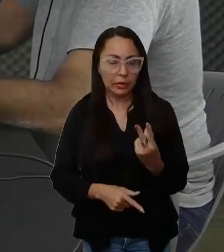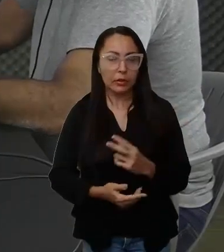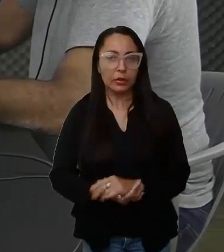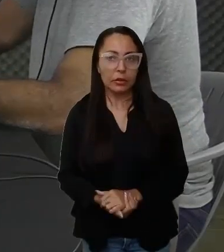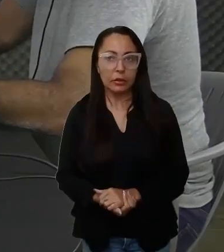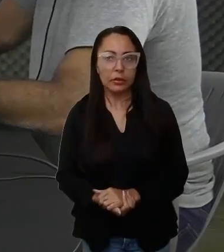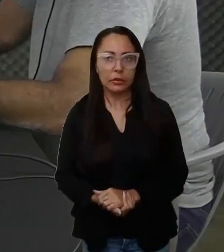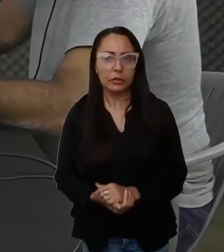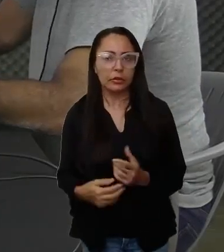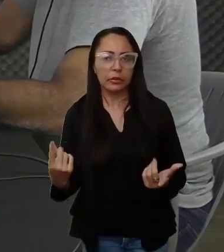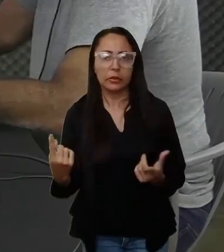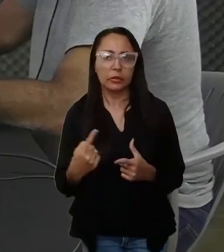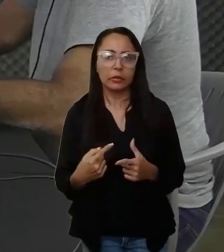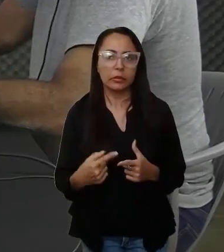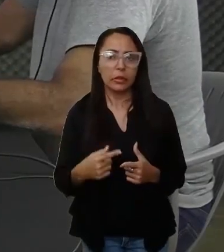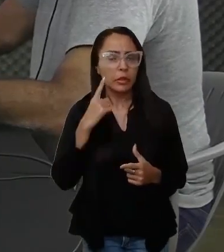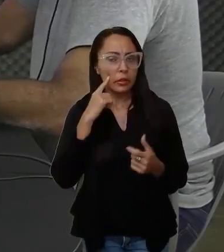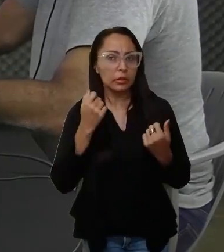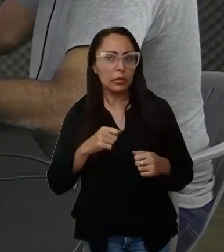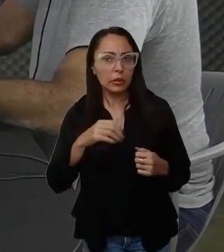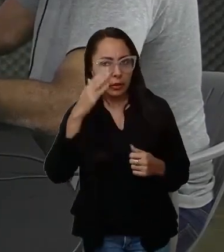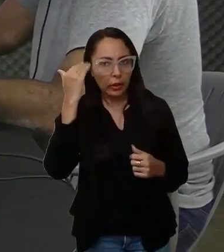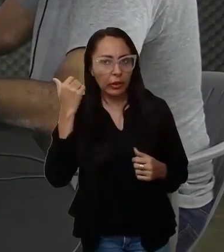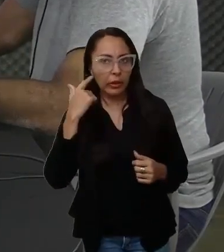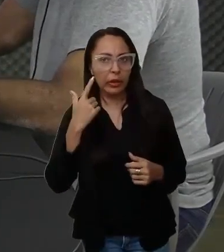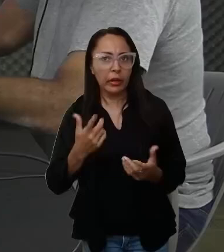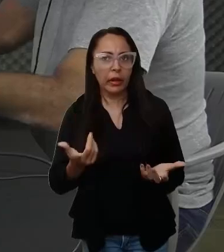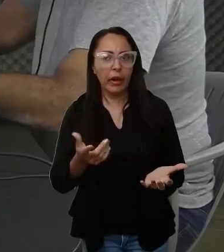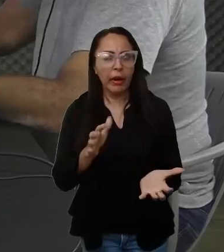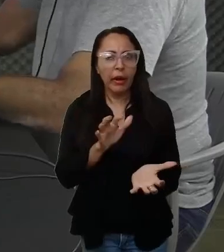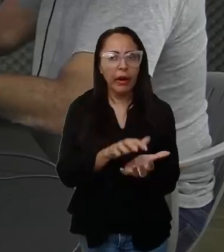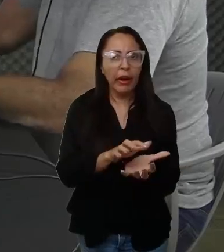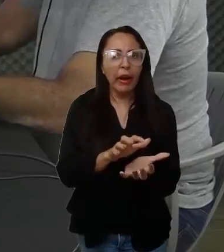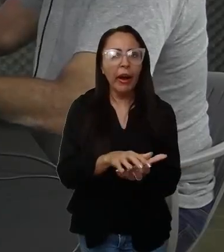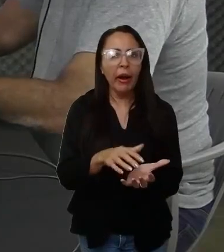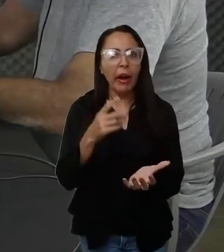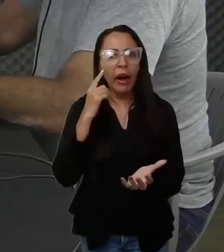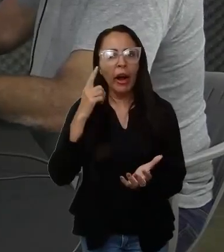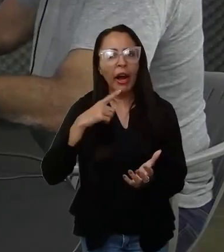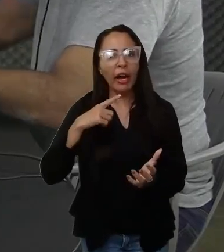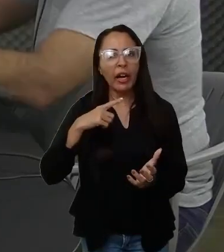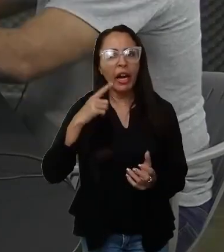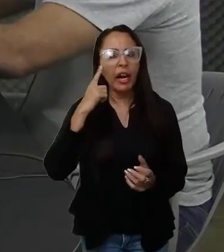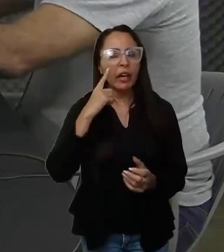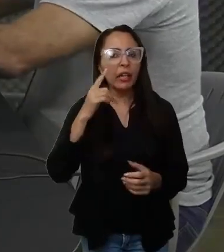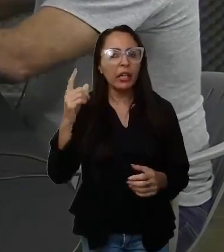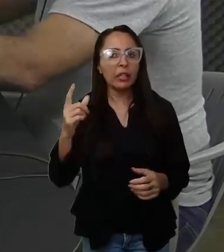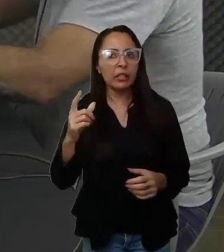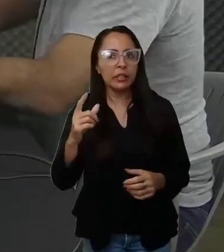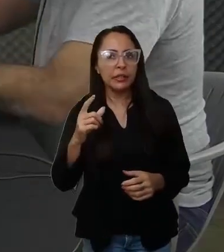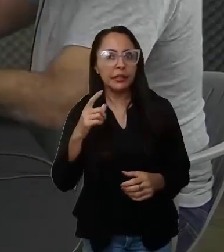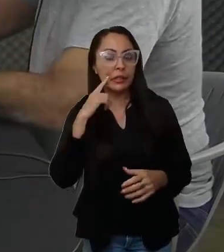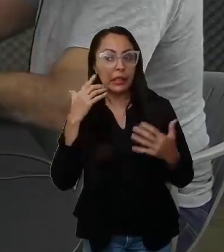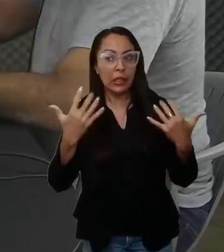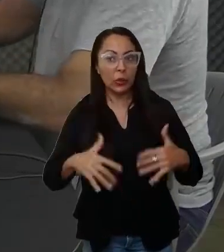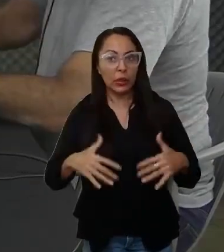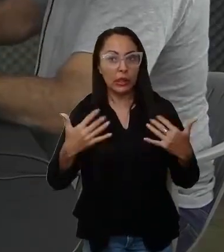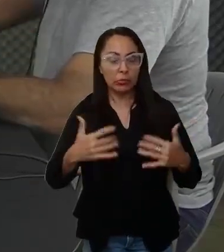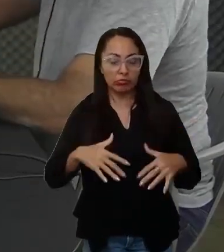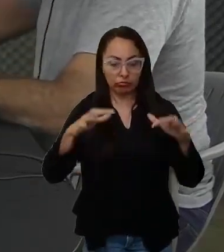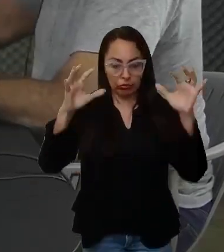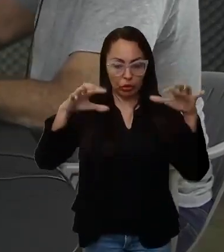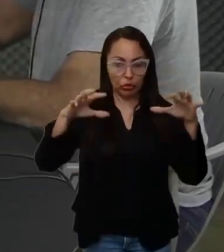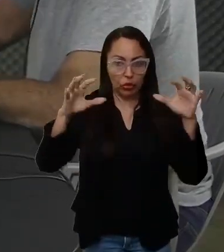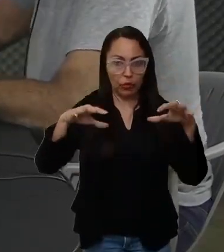Por que isso? Porque a gente precisa saber, né, se Pernambuco, né, teria como suportar as chuvas que caíram lá no Rio Grande do Sul, se a